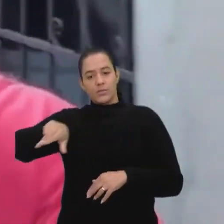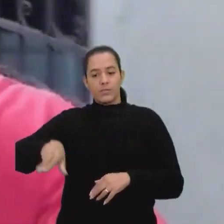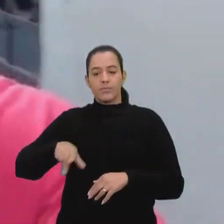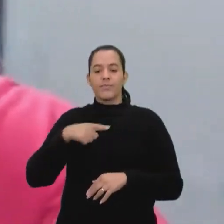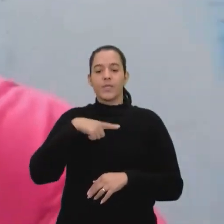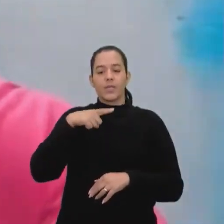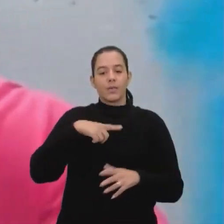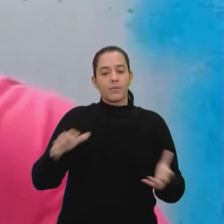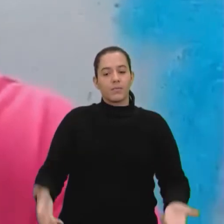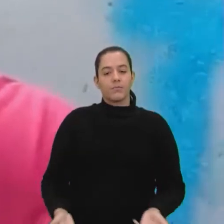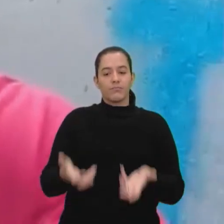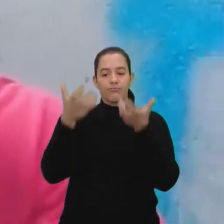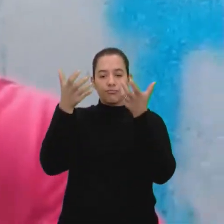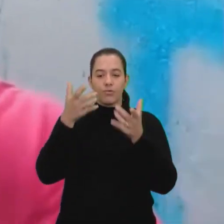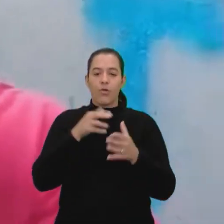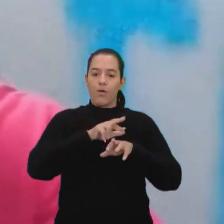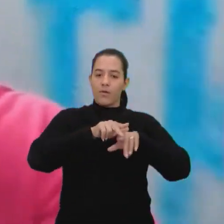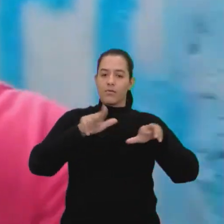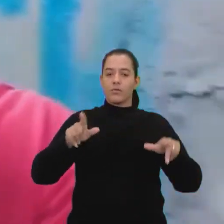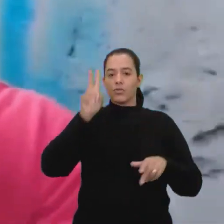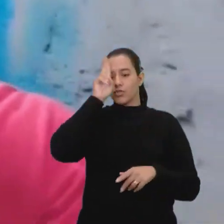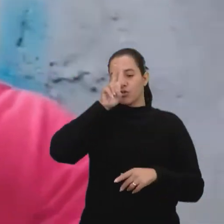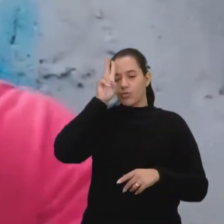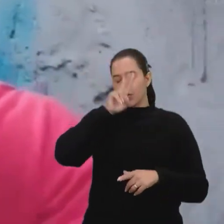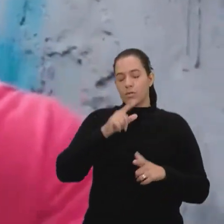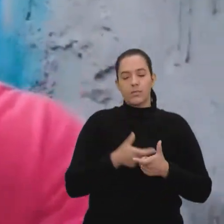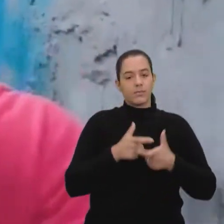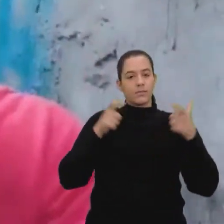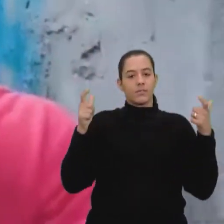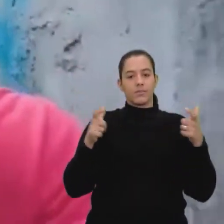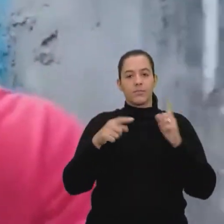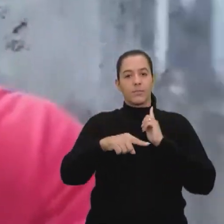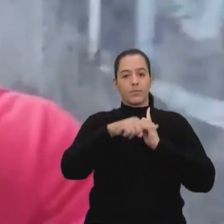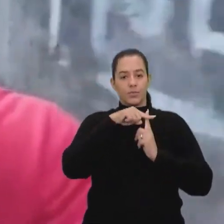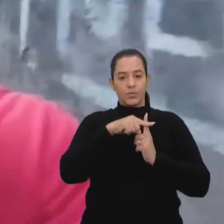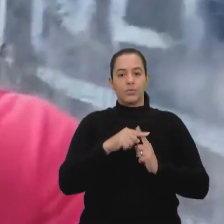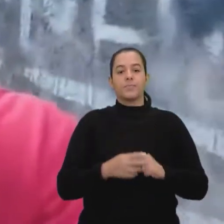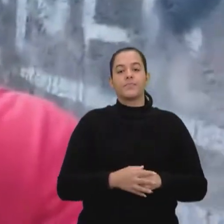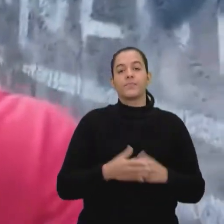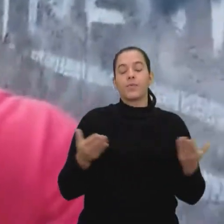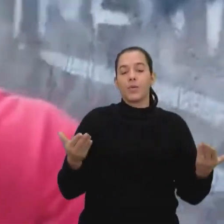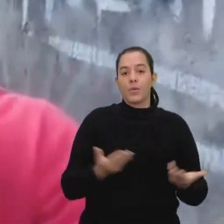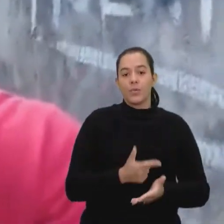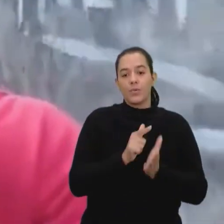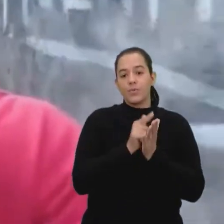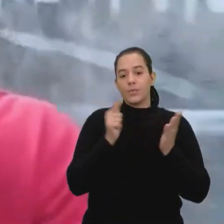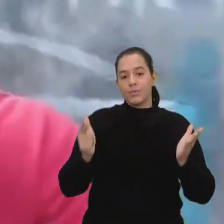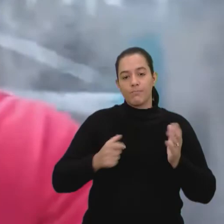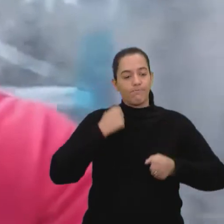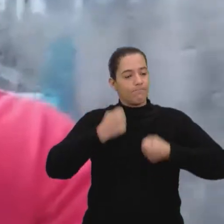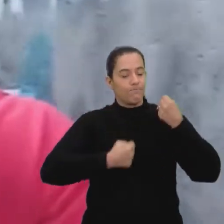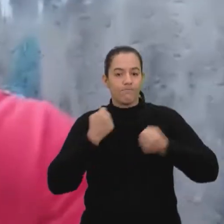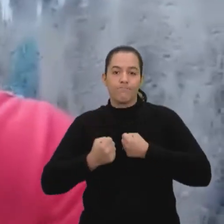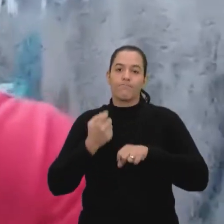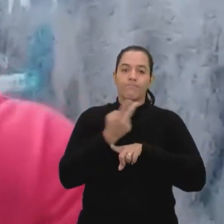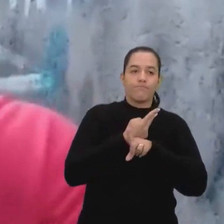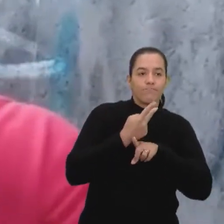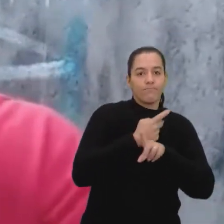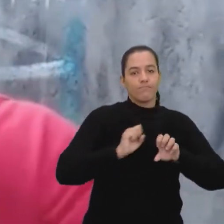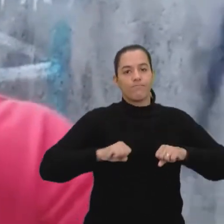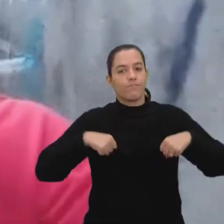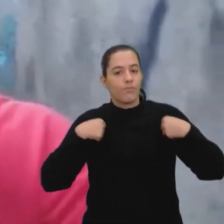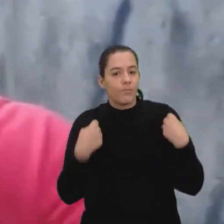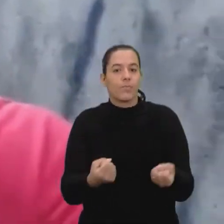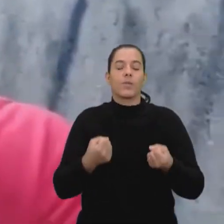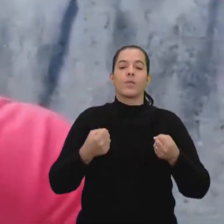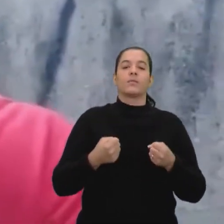ser inspirado pelas nossas incontáveis histórias incríveis e positivas. Jornalismo comunitário é correria, é trabalho, é